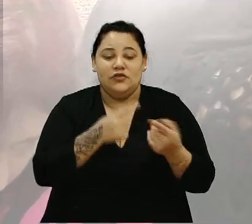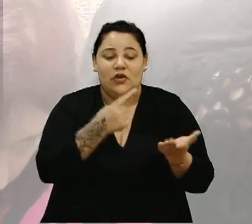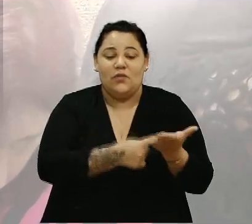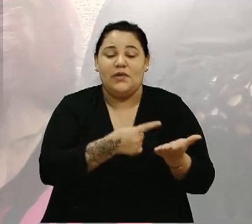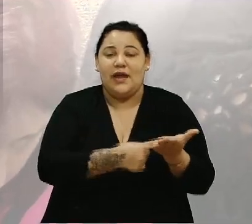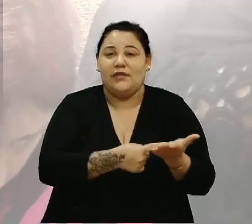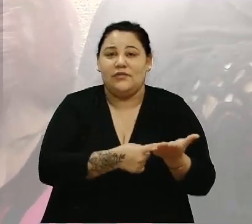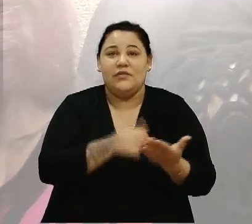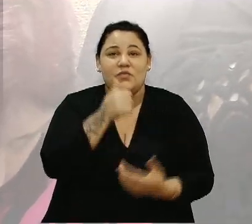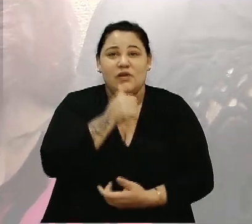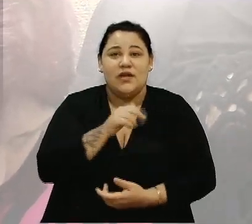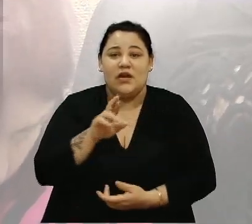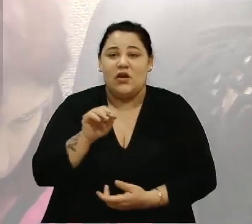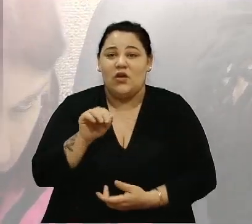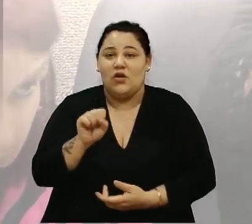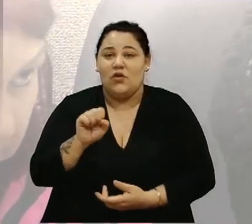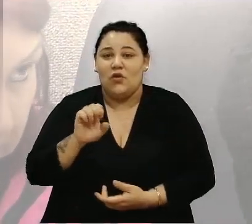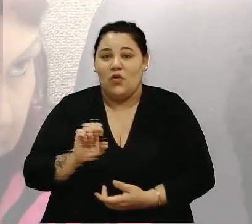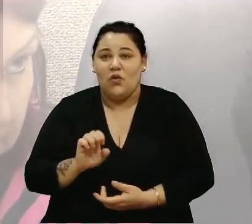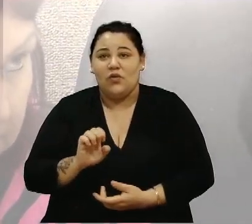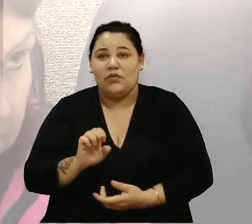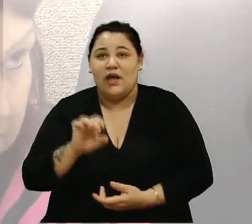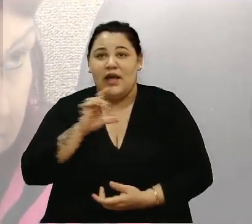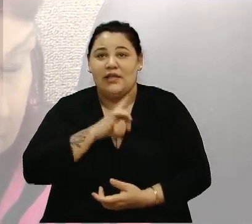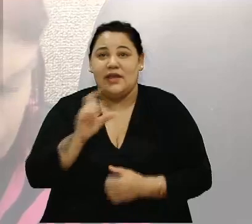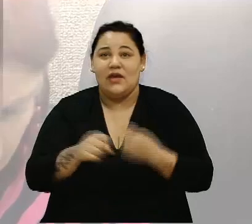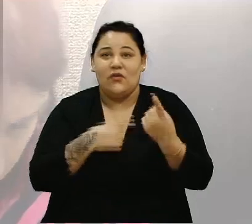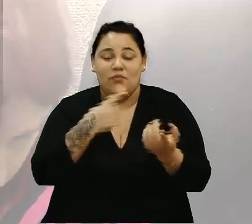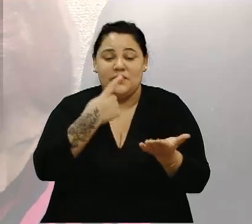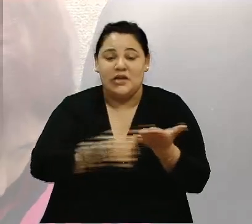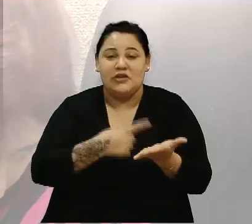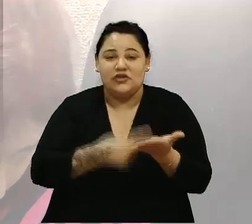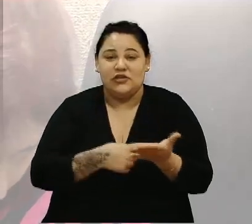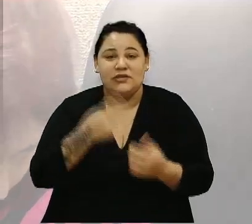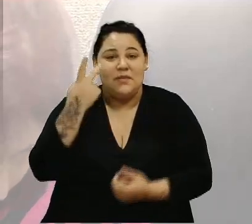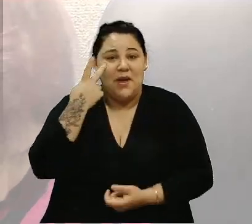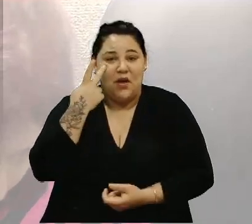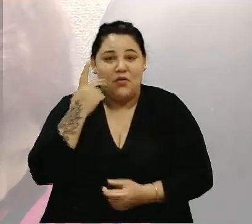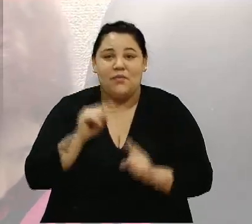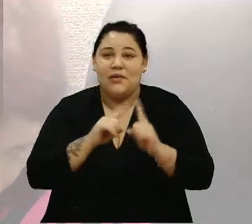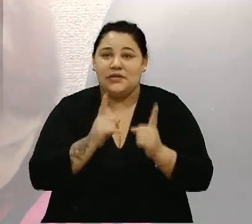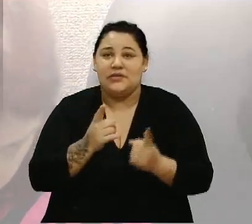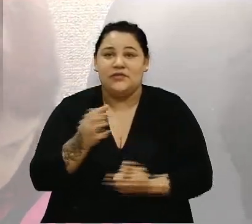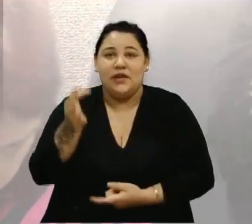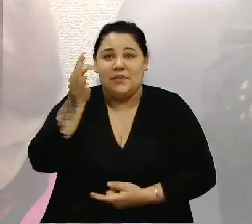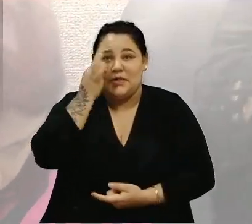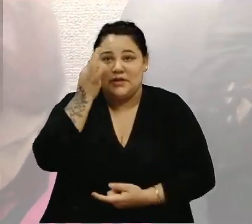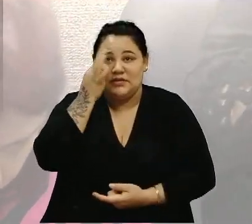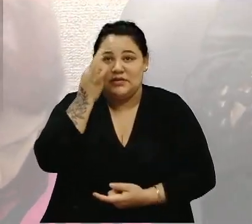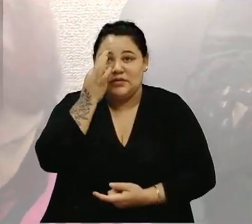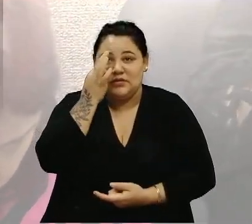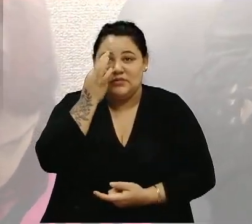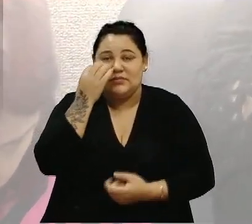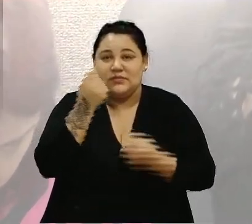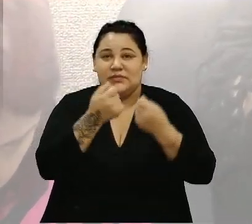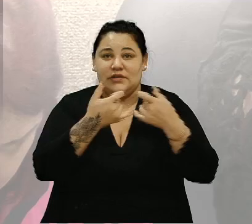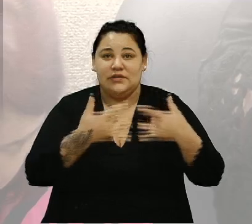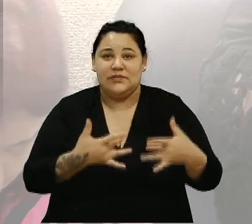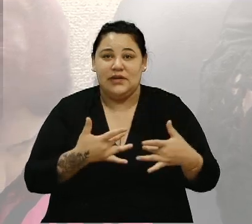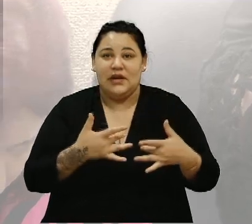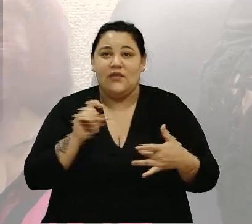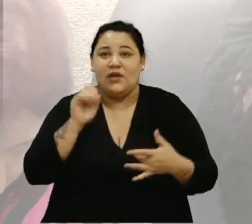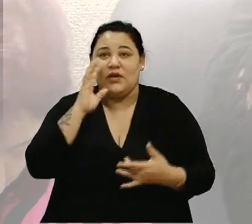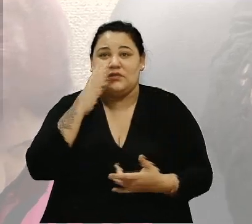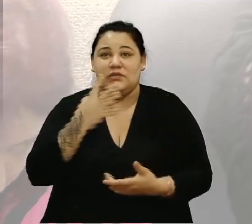Rose, ela está com algumas agendas em São Paulo, mas eu estarei lá para justificar o ocorrido.